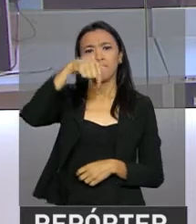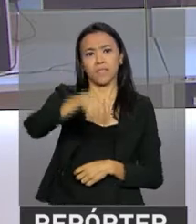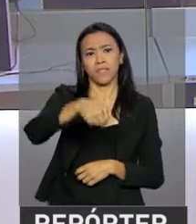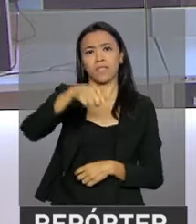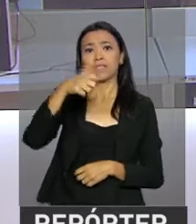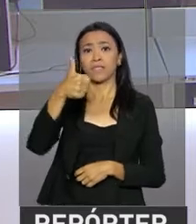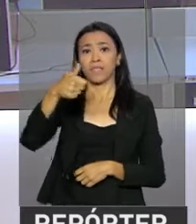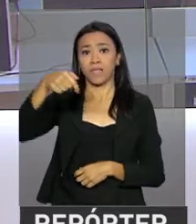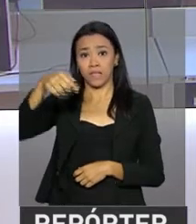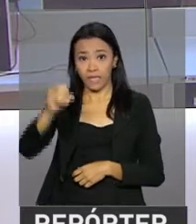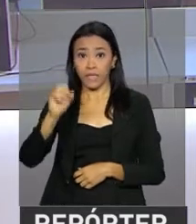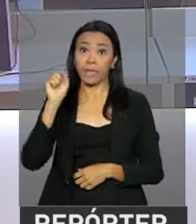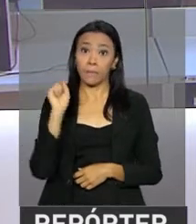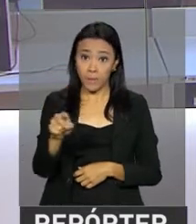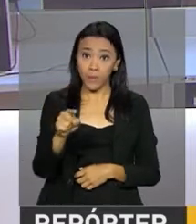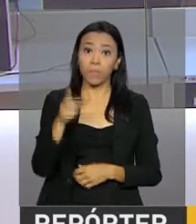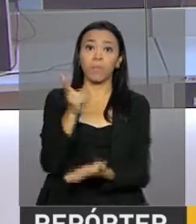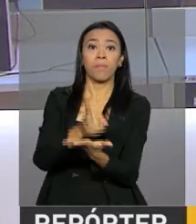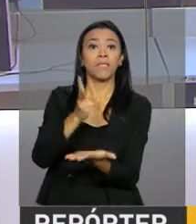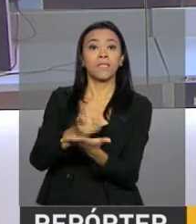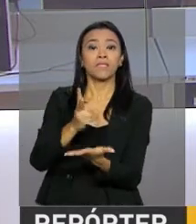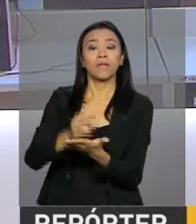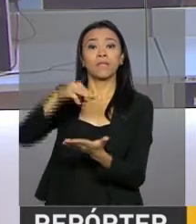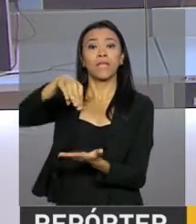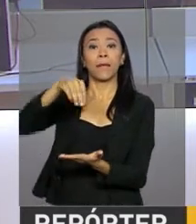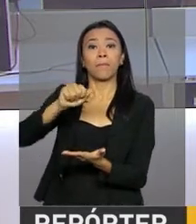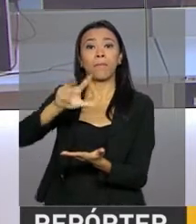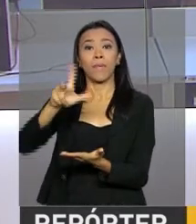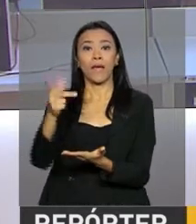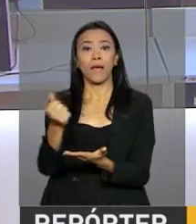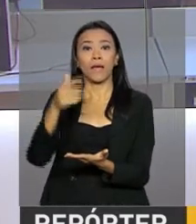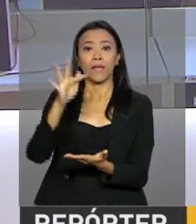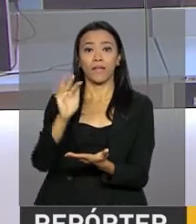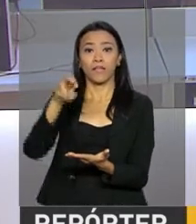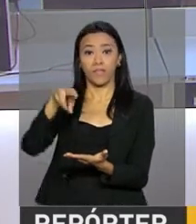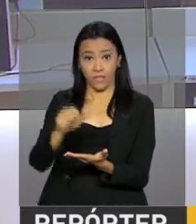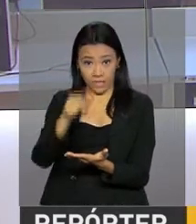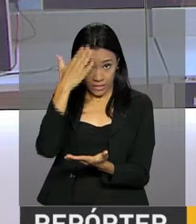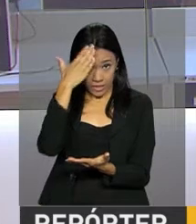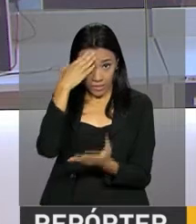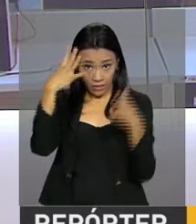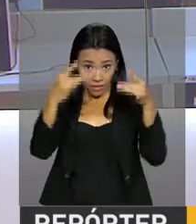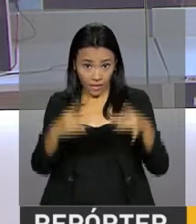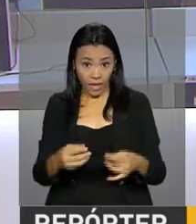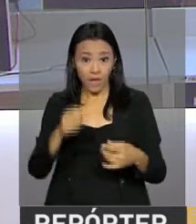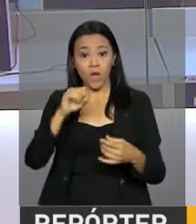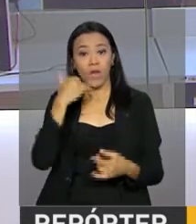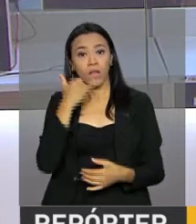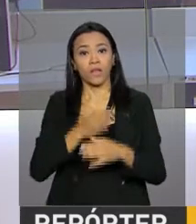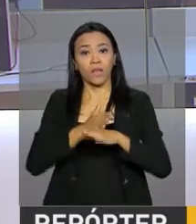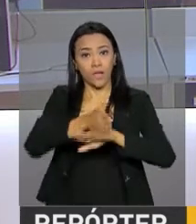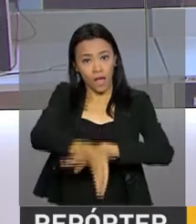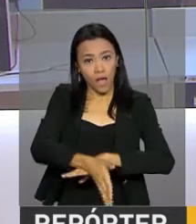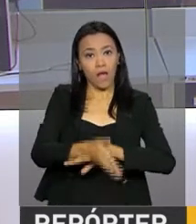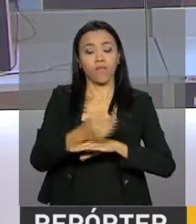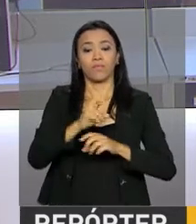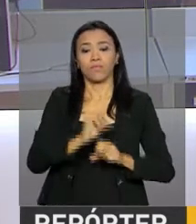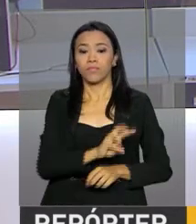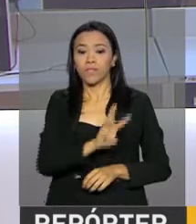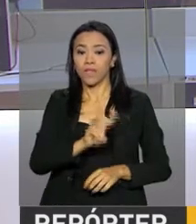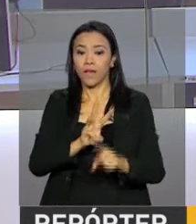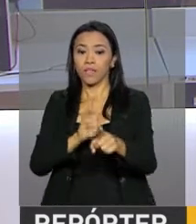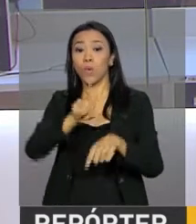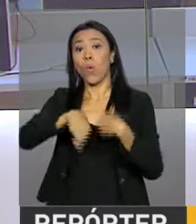permanecerão na malha fina para todos os detalhes basta acessar o site da receita a receita ou ligar para o receitafone no número